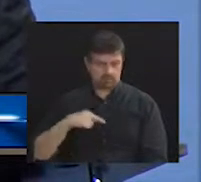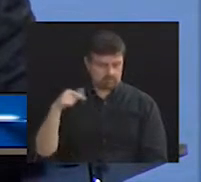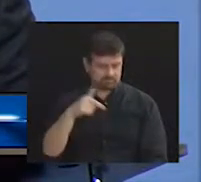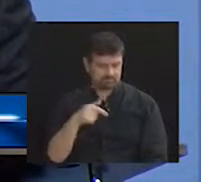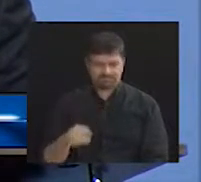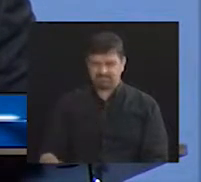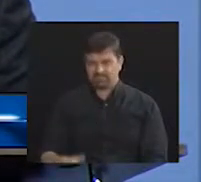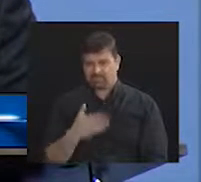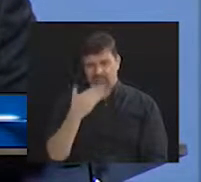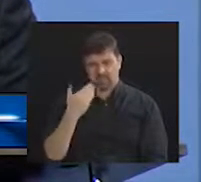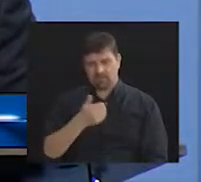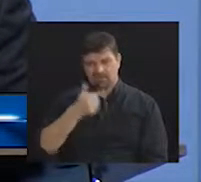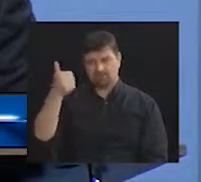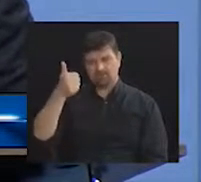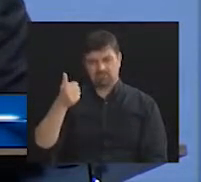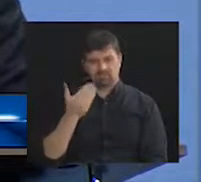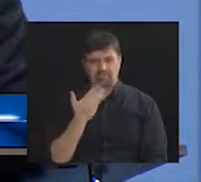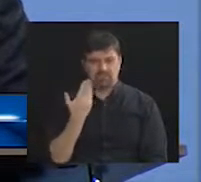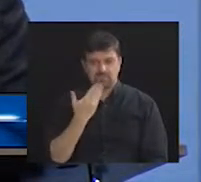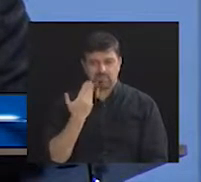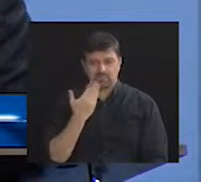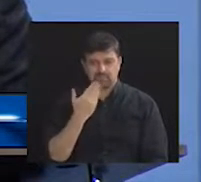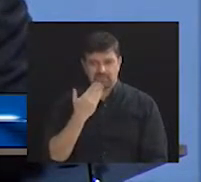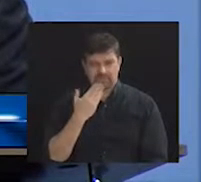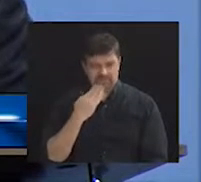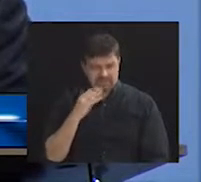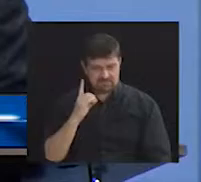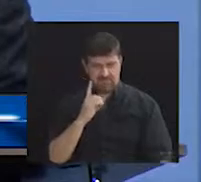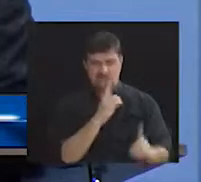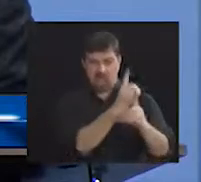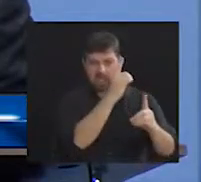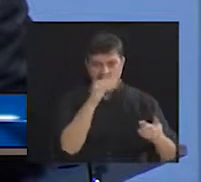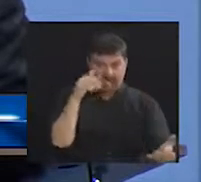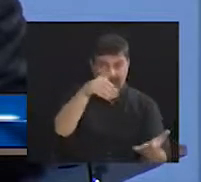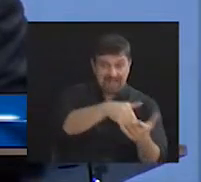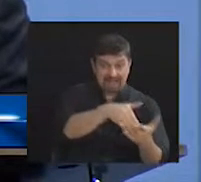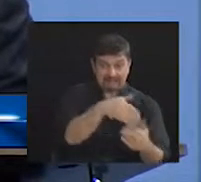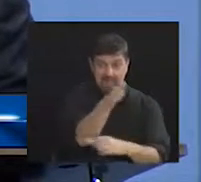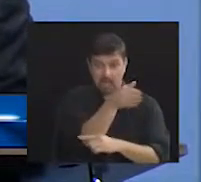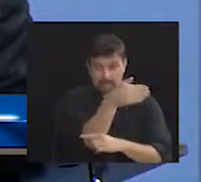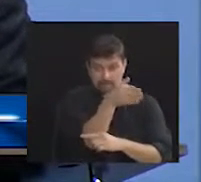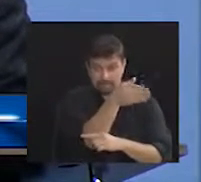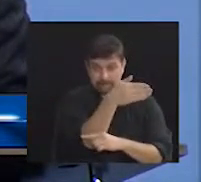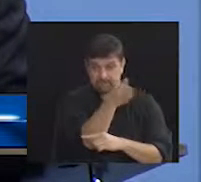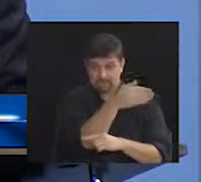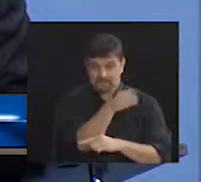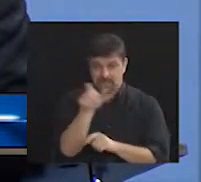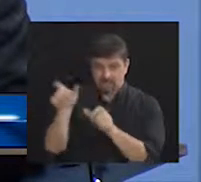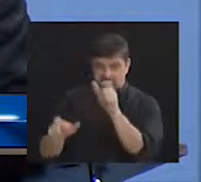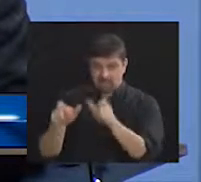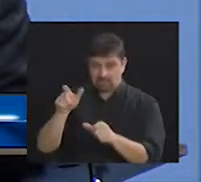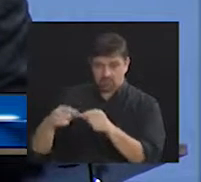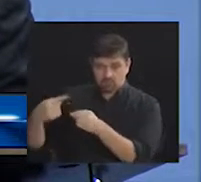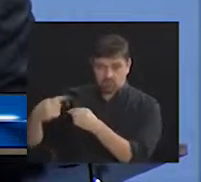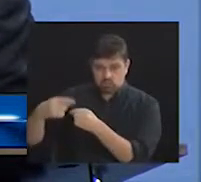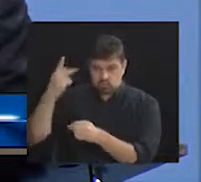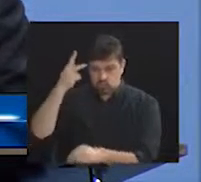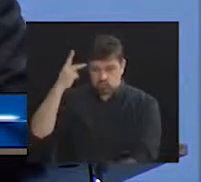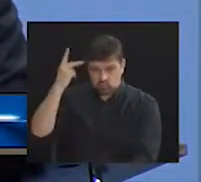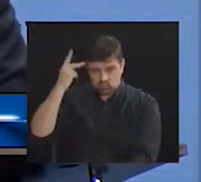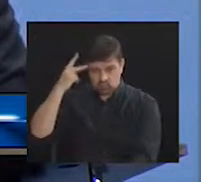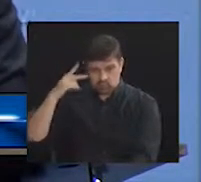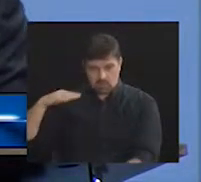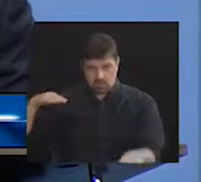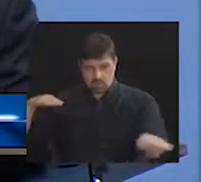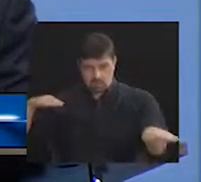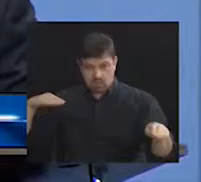para aa a aa bandeirantes que vêm do exterior que vêm de são paulo em direção ao interior ou